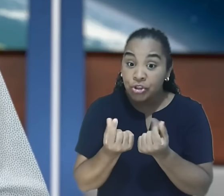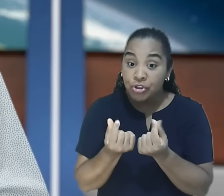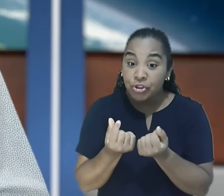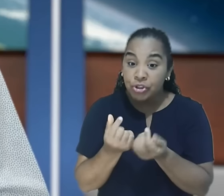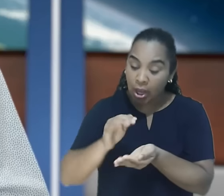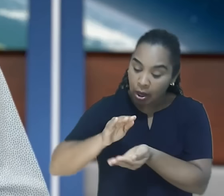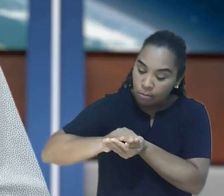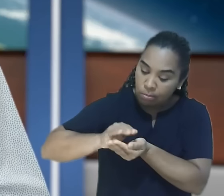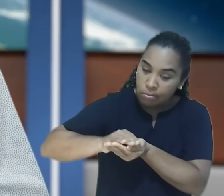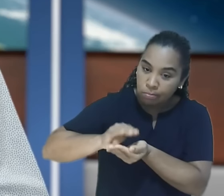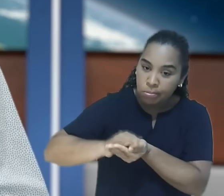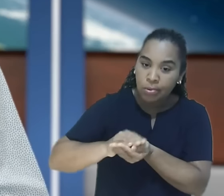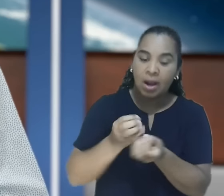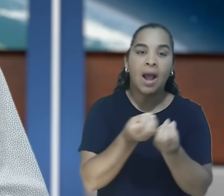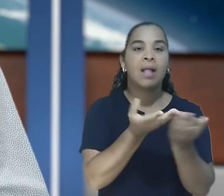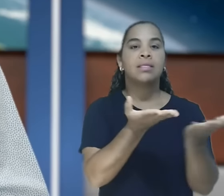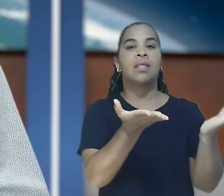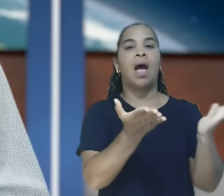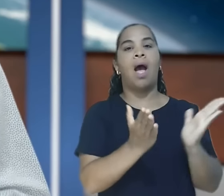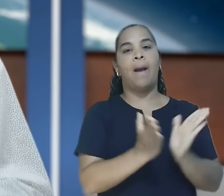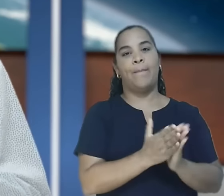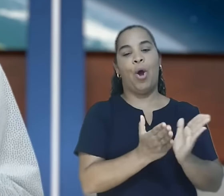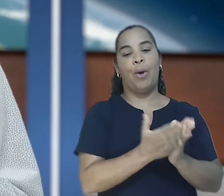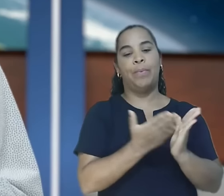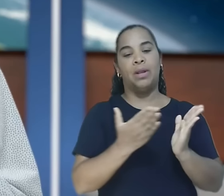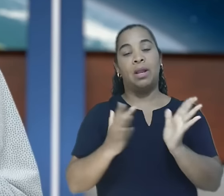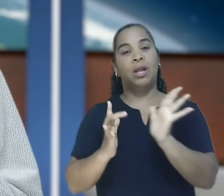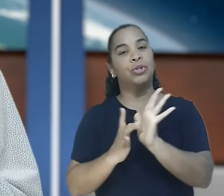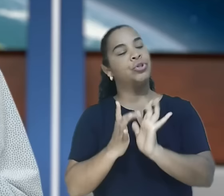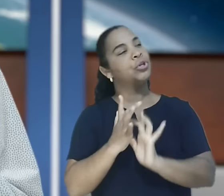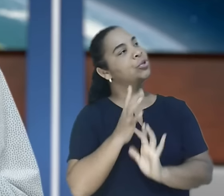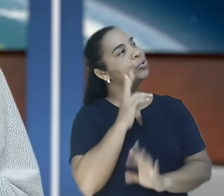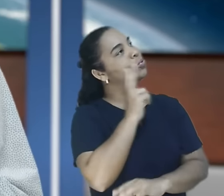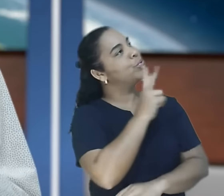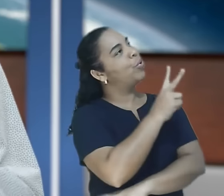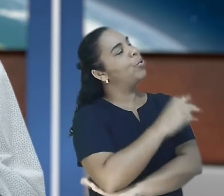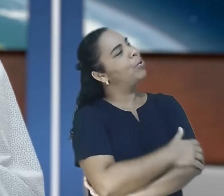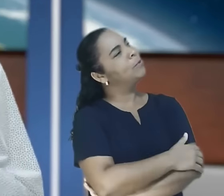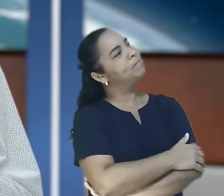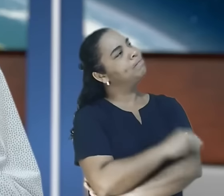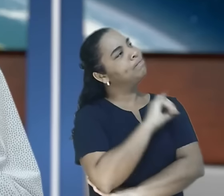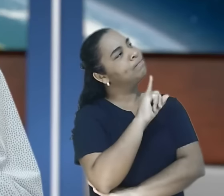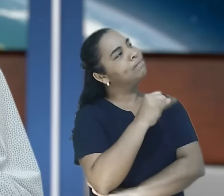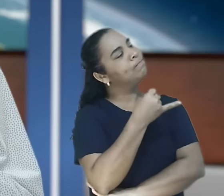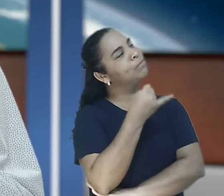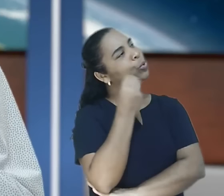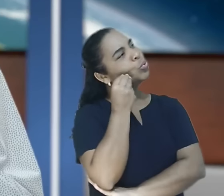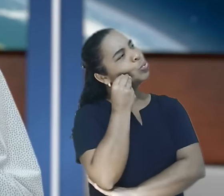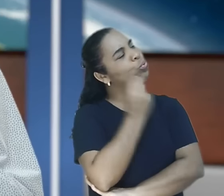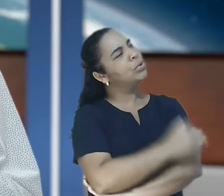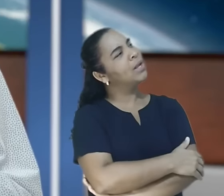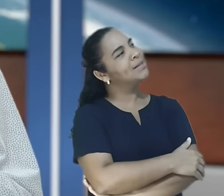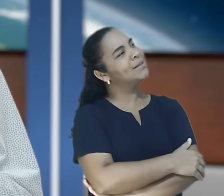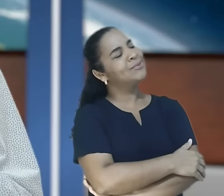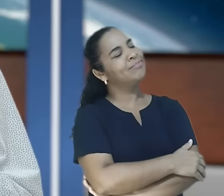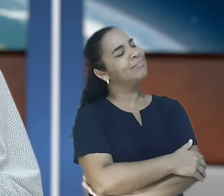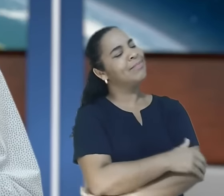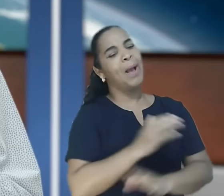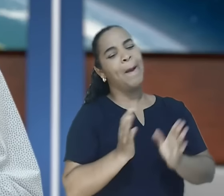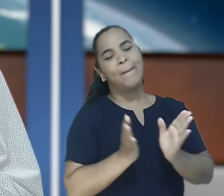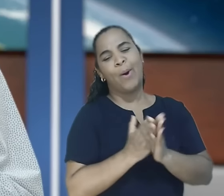Jesus Olhou E disse Judas Os pobres Sempre os